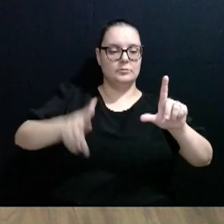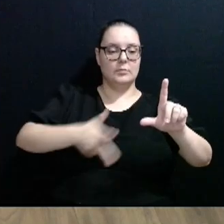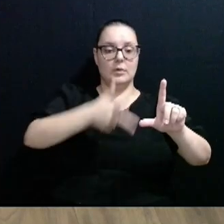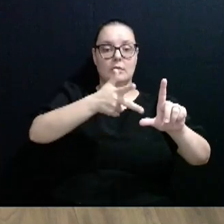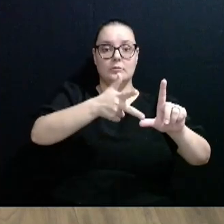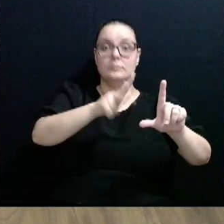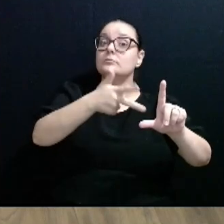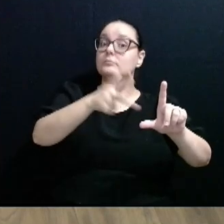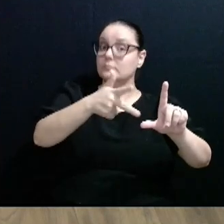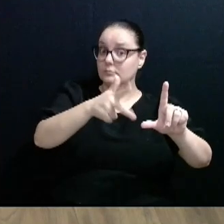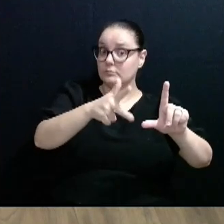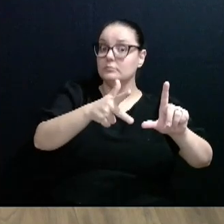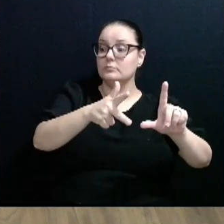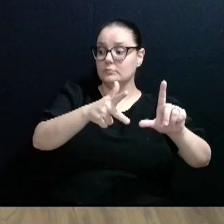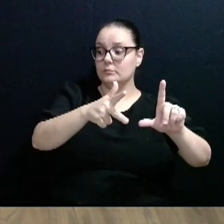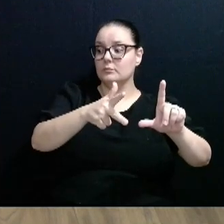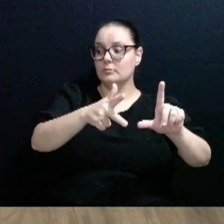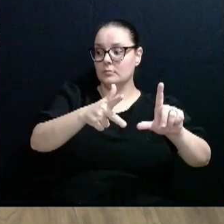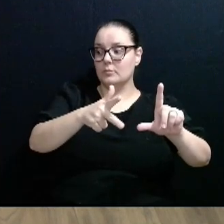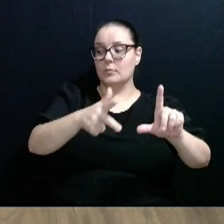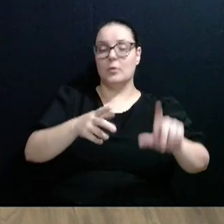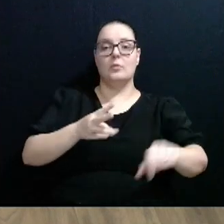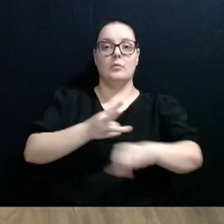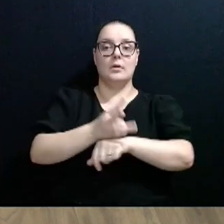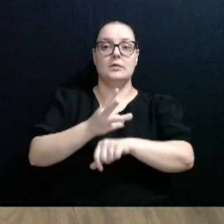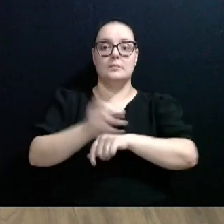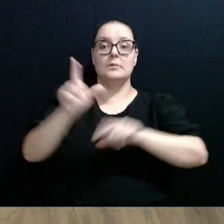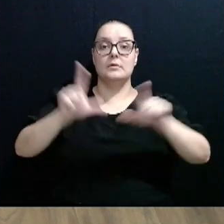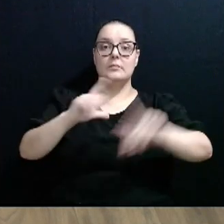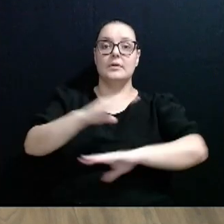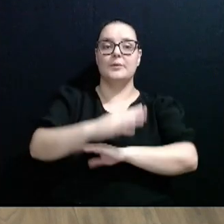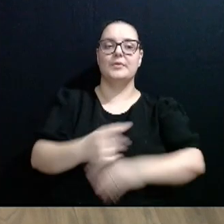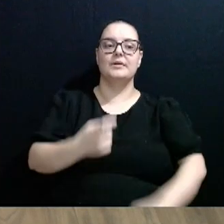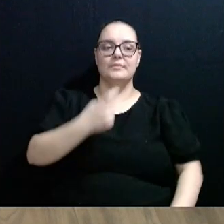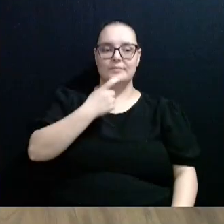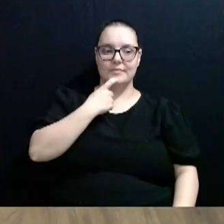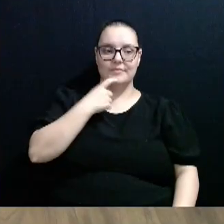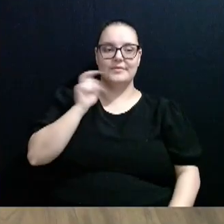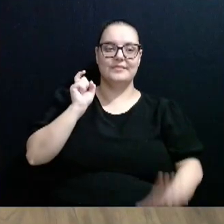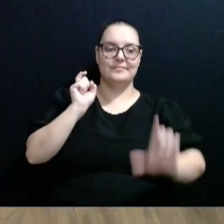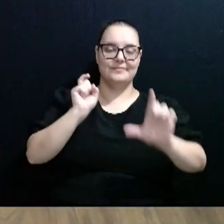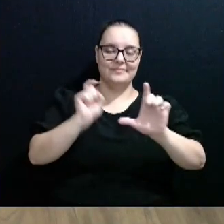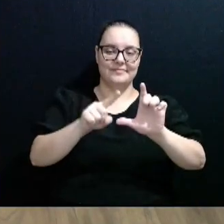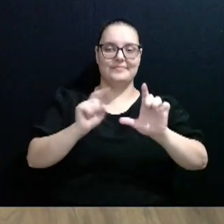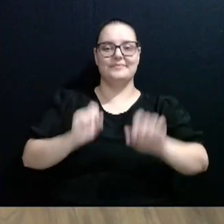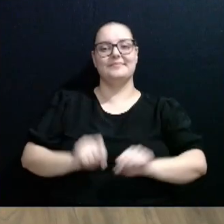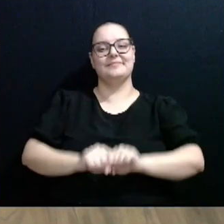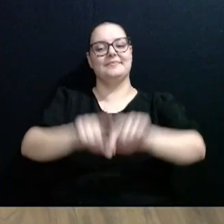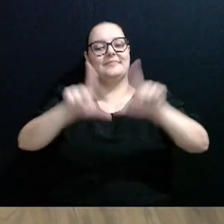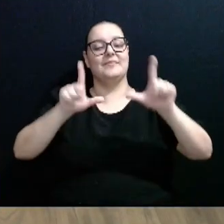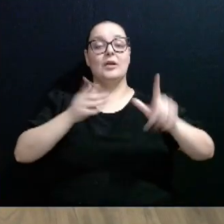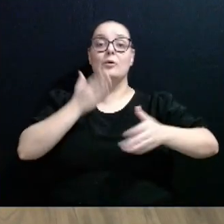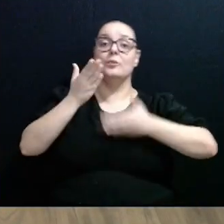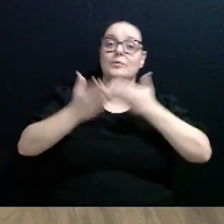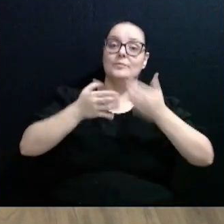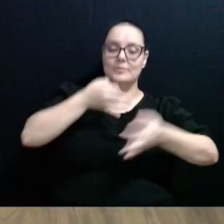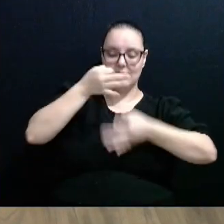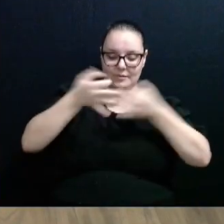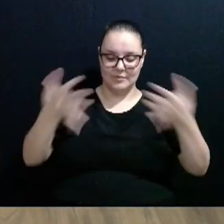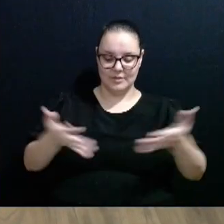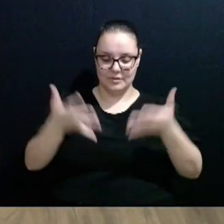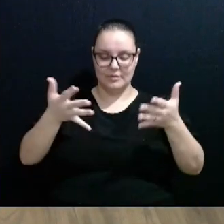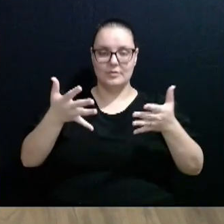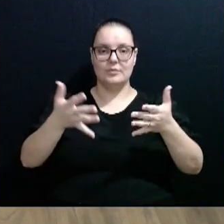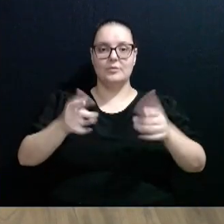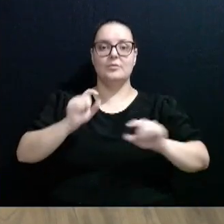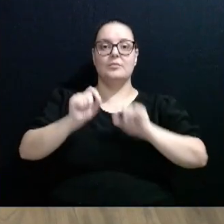uma mensagem na sua tela, o WhatsApp da TV Câmara Campinas. Você aperta e pode mandar o seu elogio, uma crítica construtiva, o que